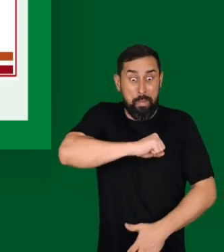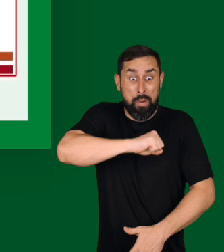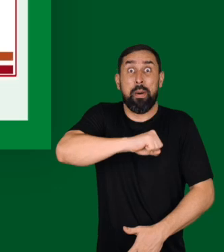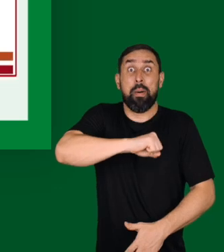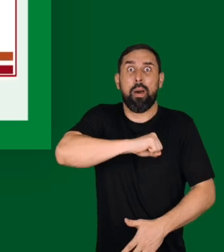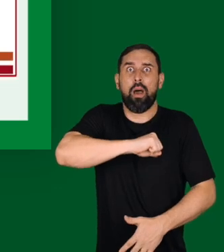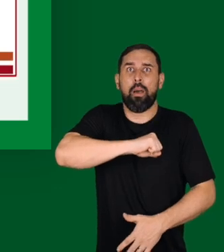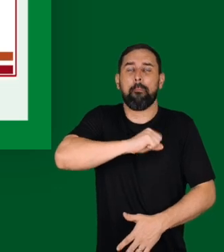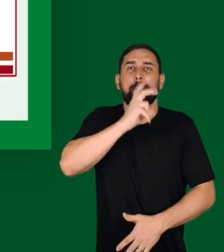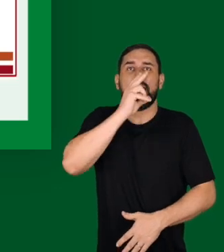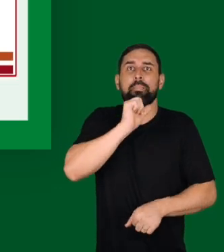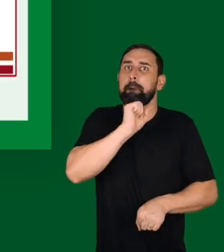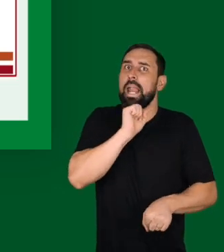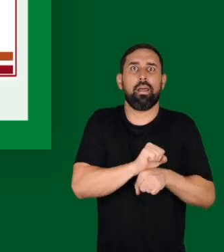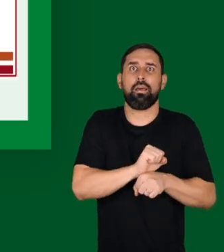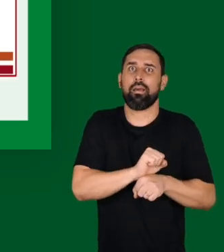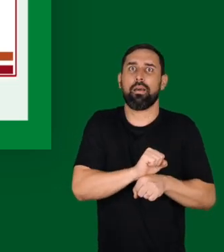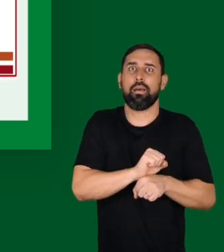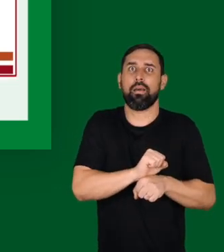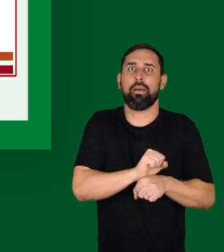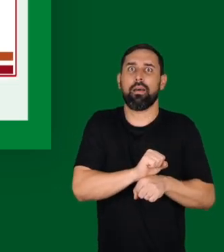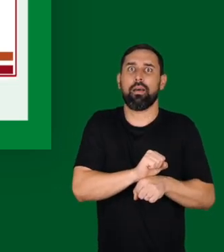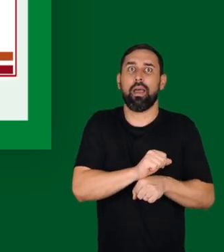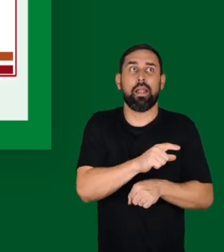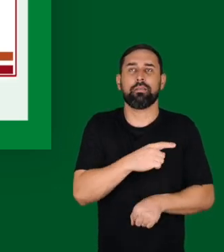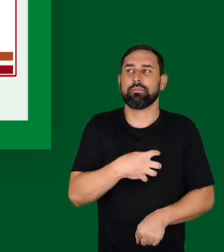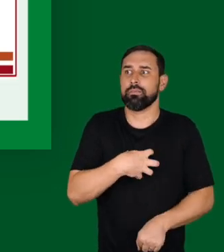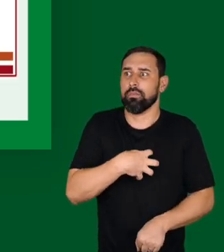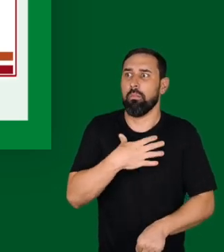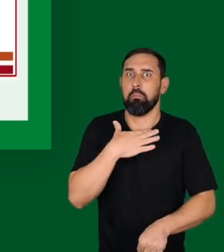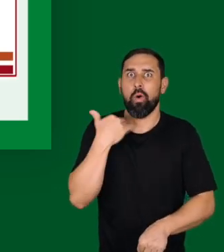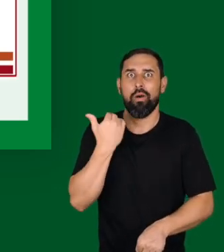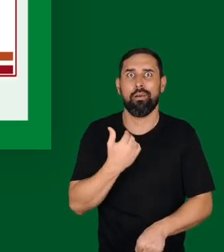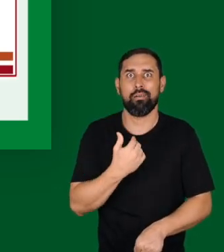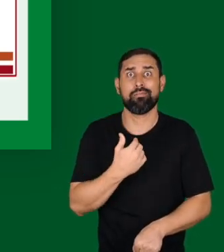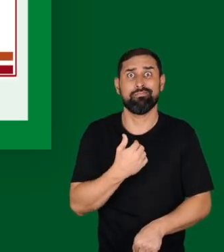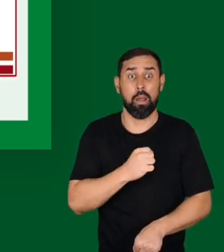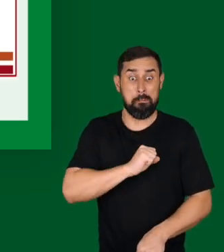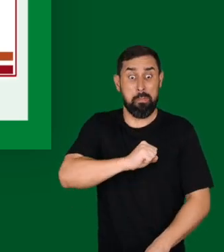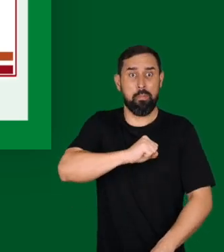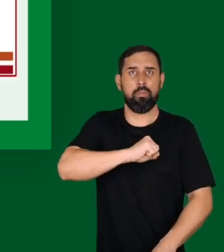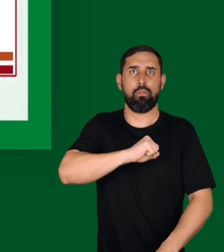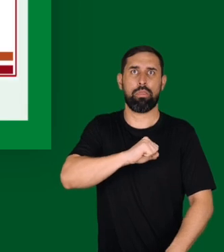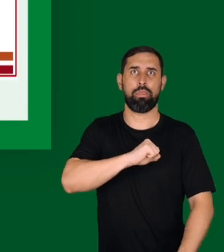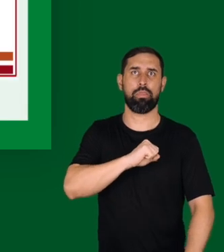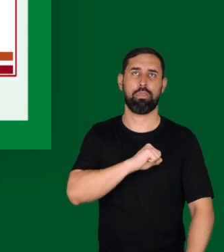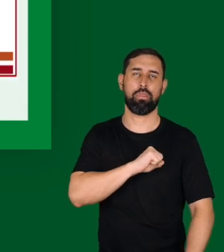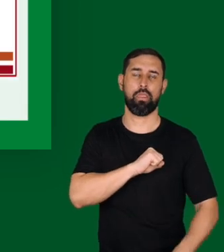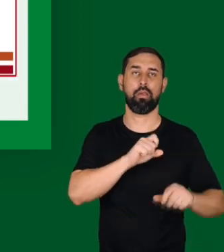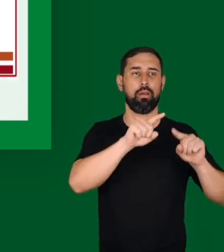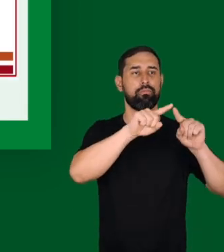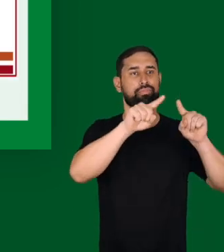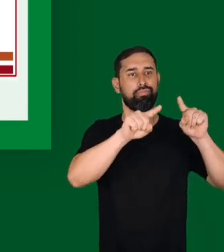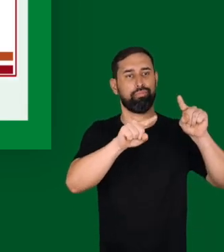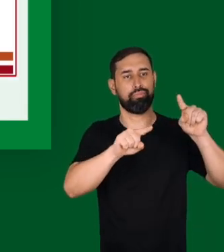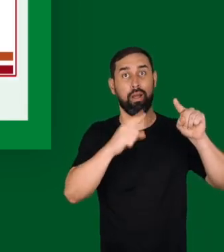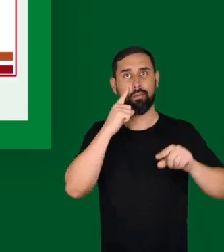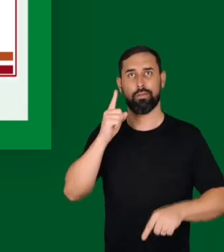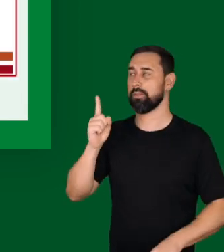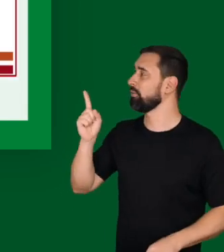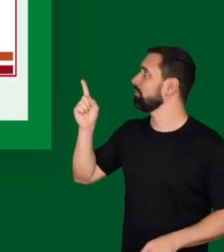faz? Ela para o ritmo para poder reorganizar o ritmo. Então, a sensação é de parada cardíaca mesmo.